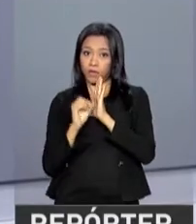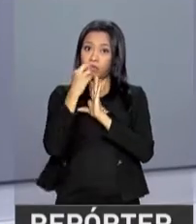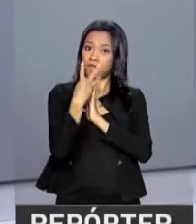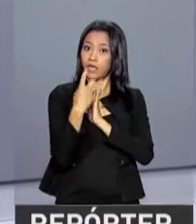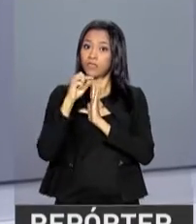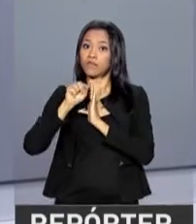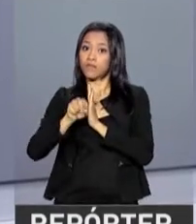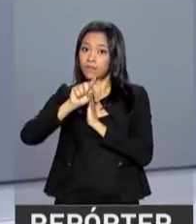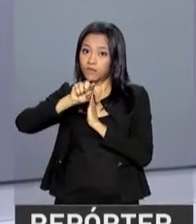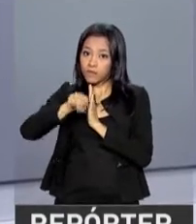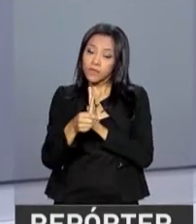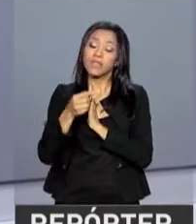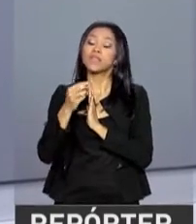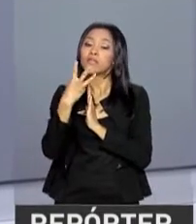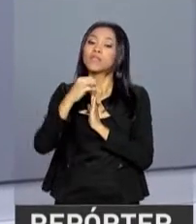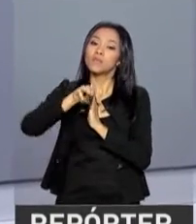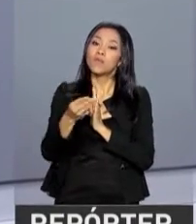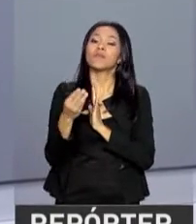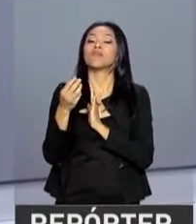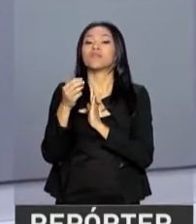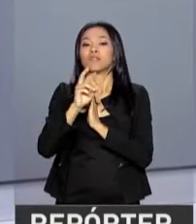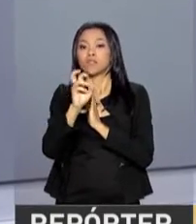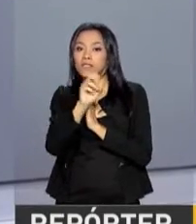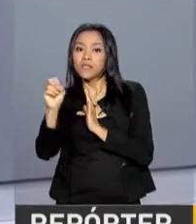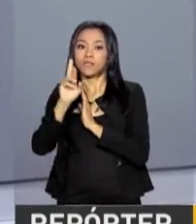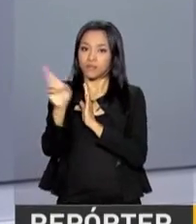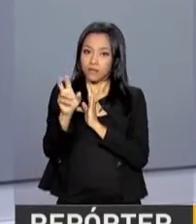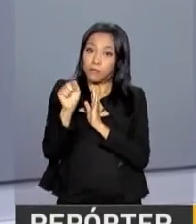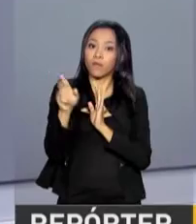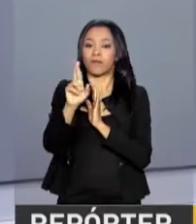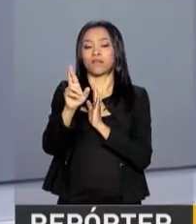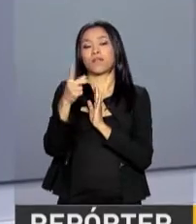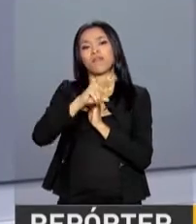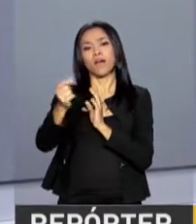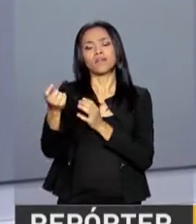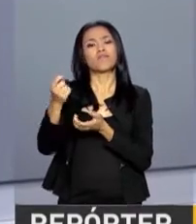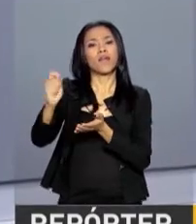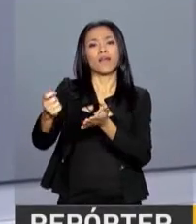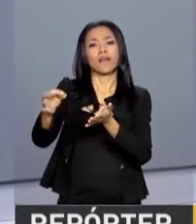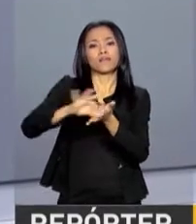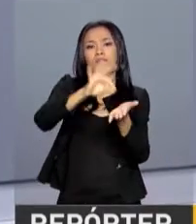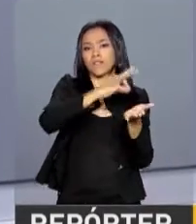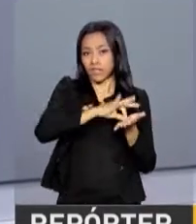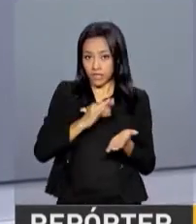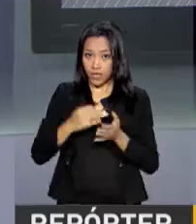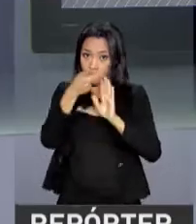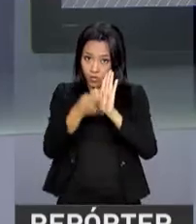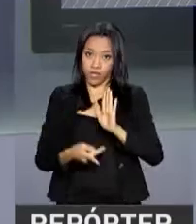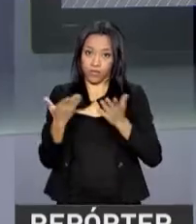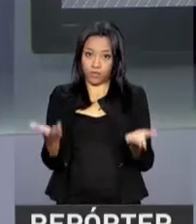reais esse programa pretende atender a todos os municípios do país que se cadastrarem com a apresentação de projetos